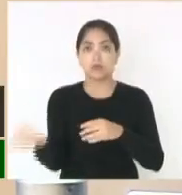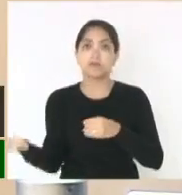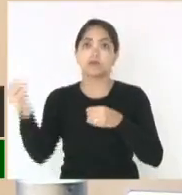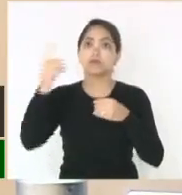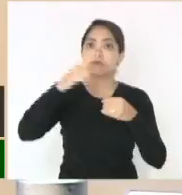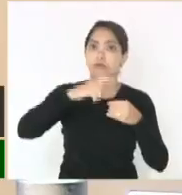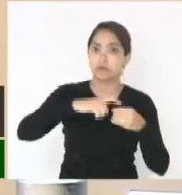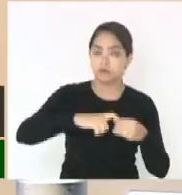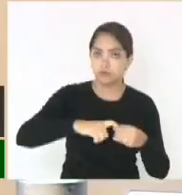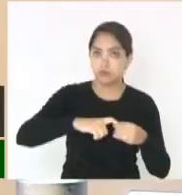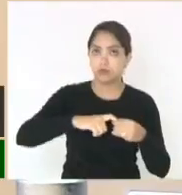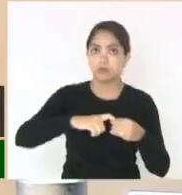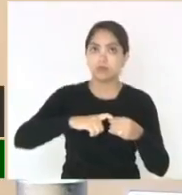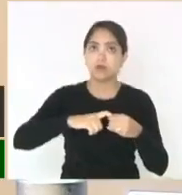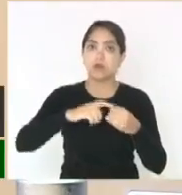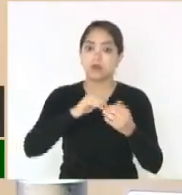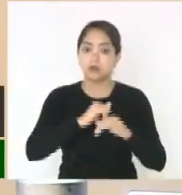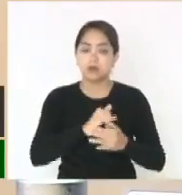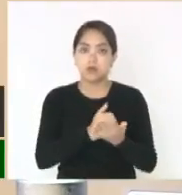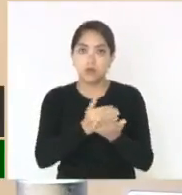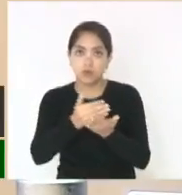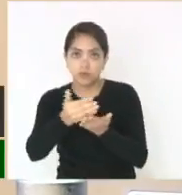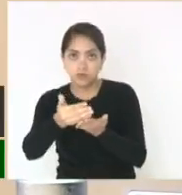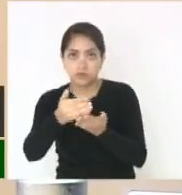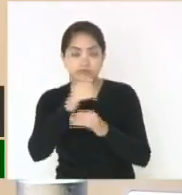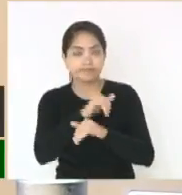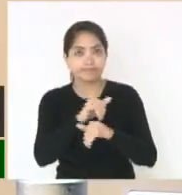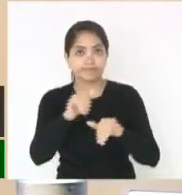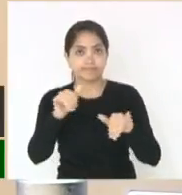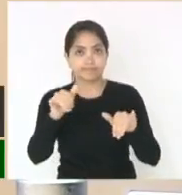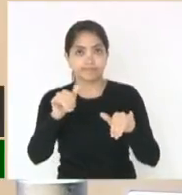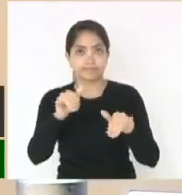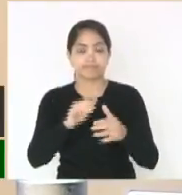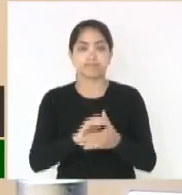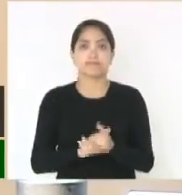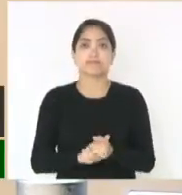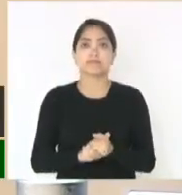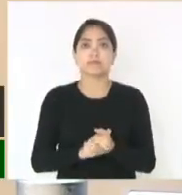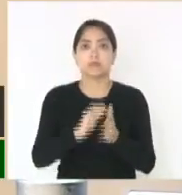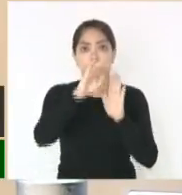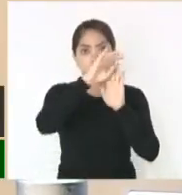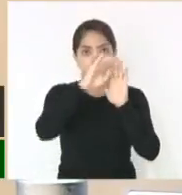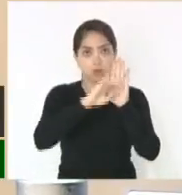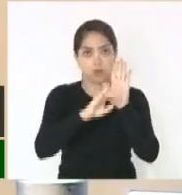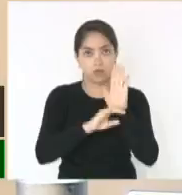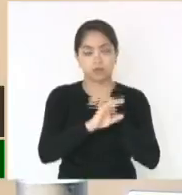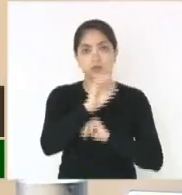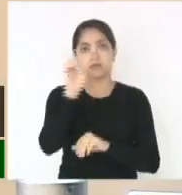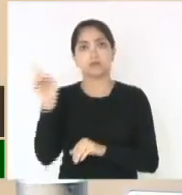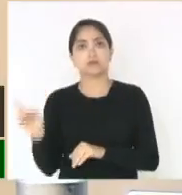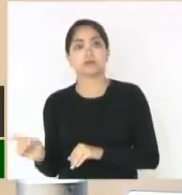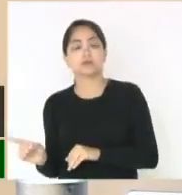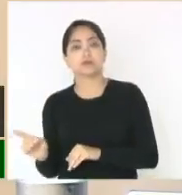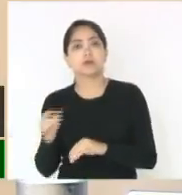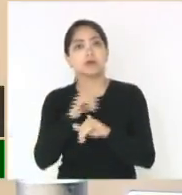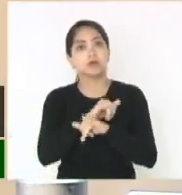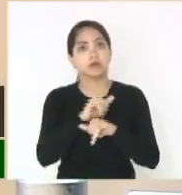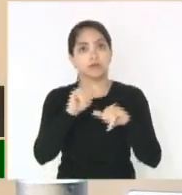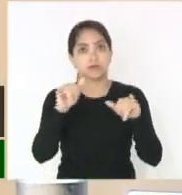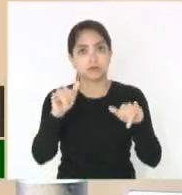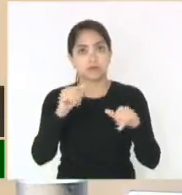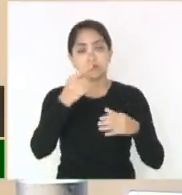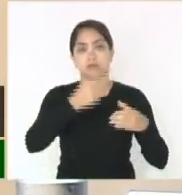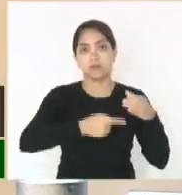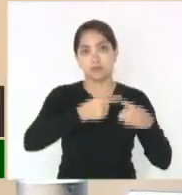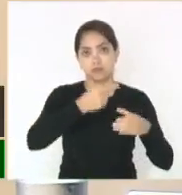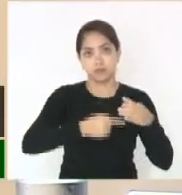senhor presidente adentrou no próximo horário. Ordem do dia. O senhor presidente comunicou que a Comissão